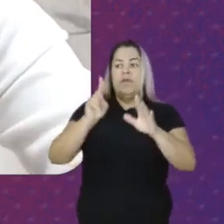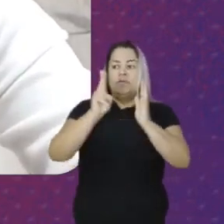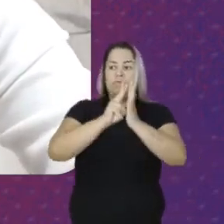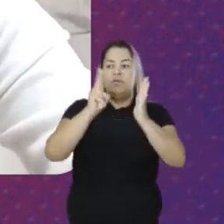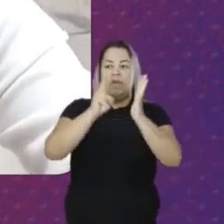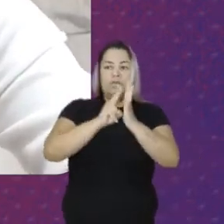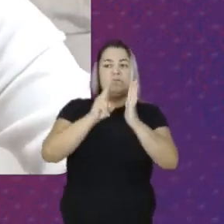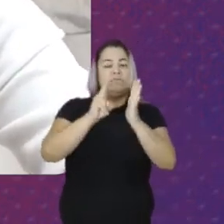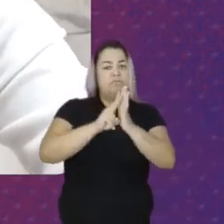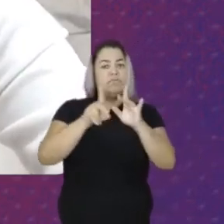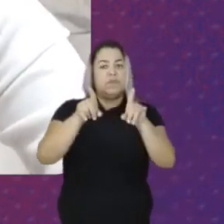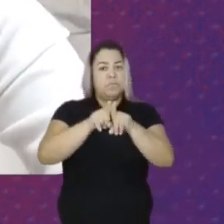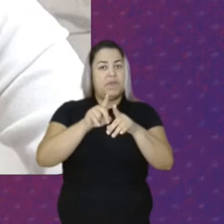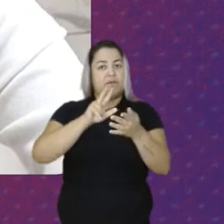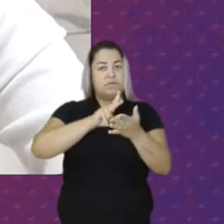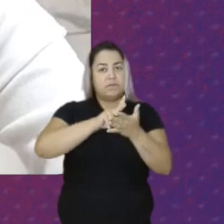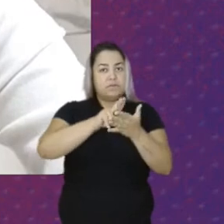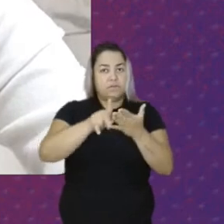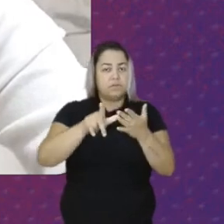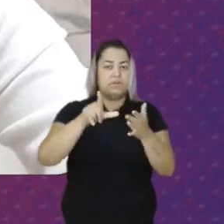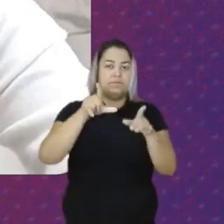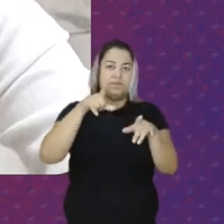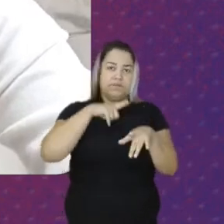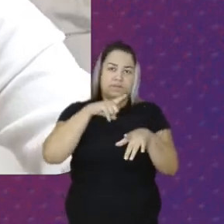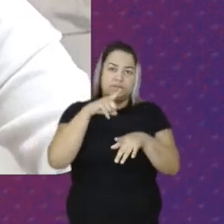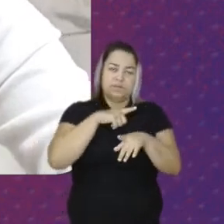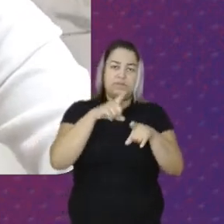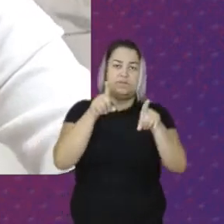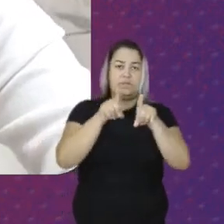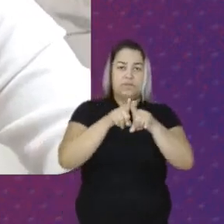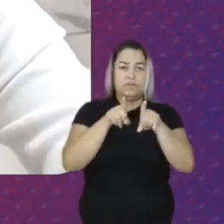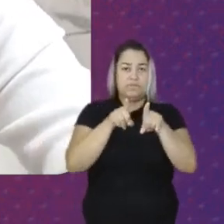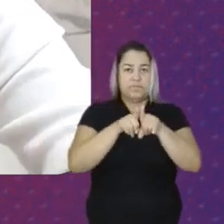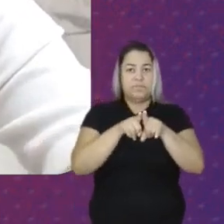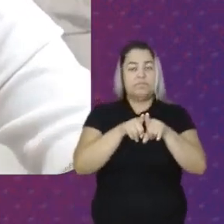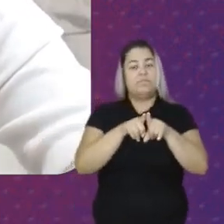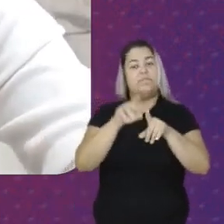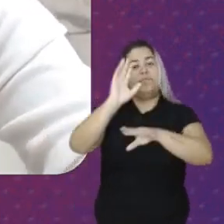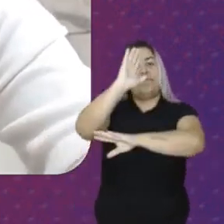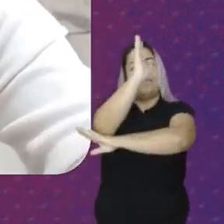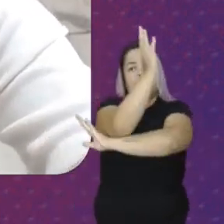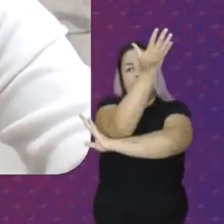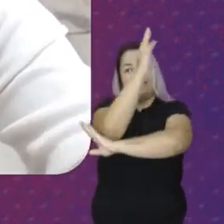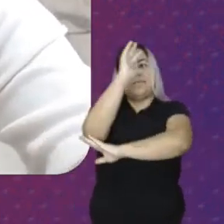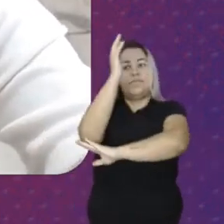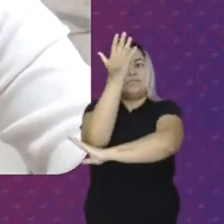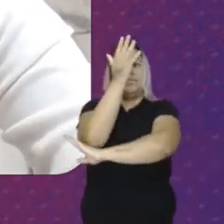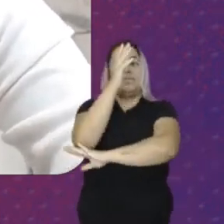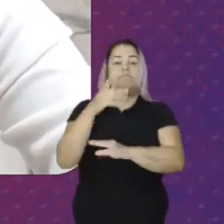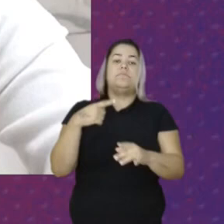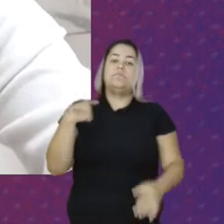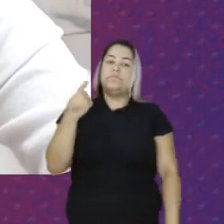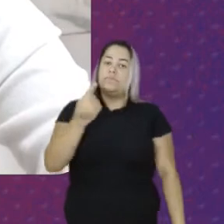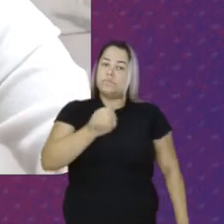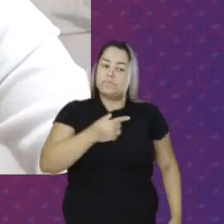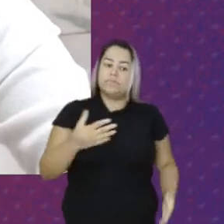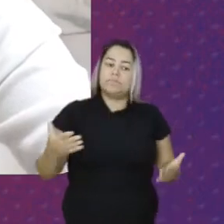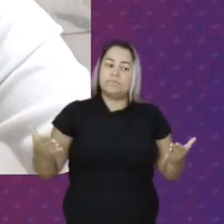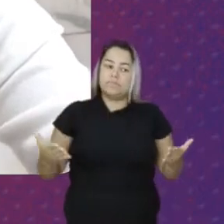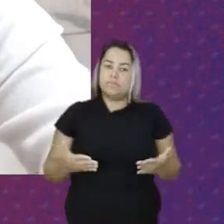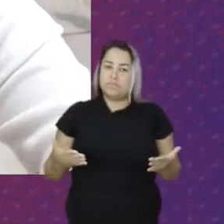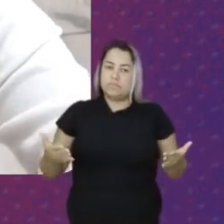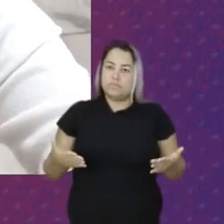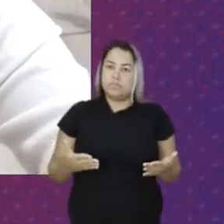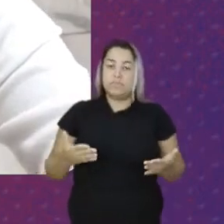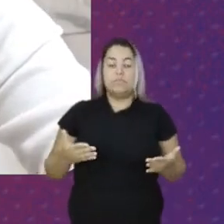e em lutas que contemplam aí a questão ambiental. E hoje estou aqui nessa função